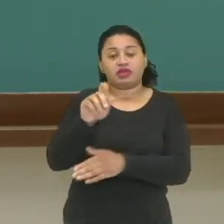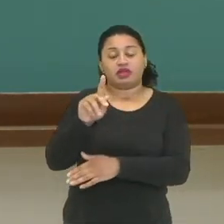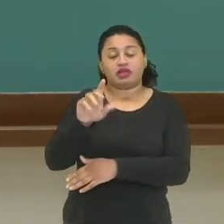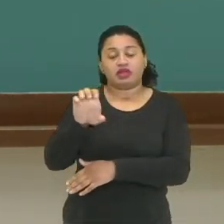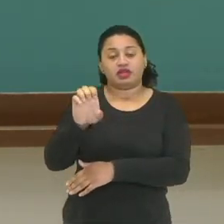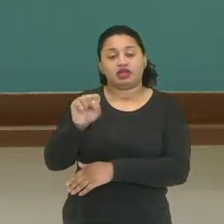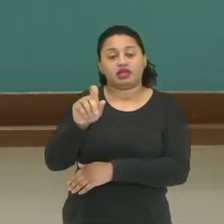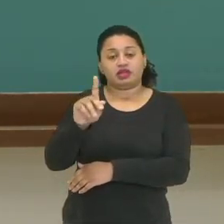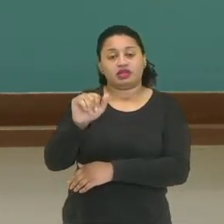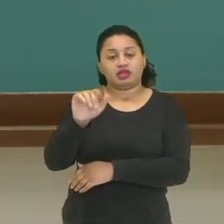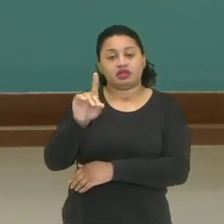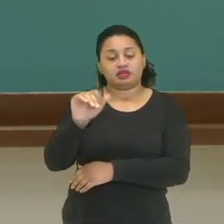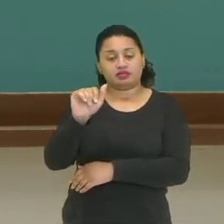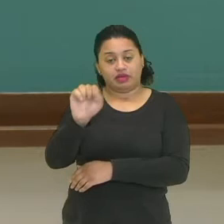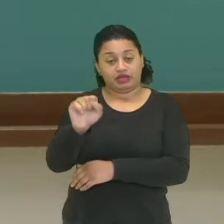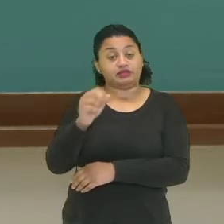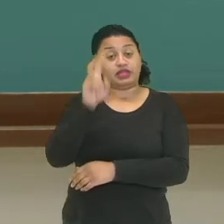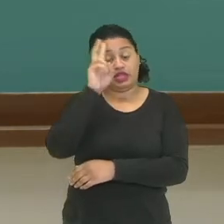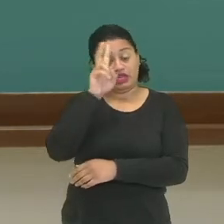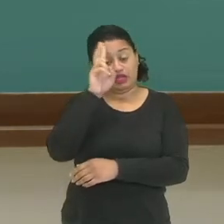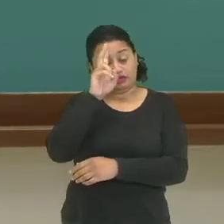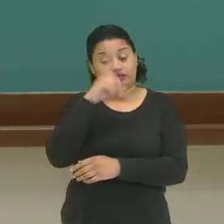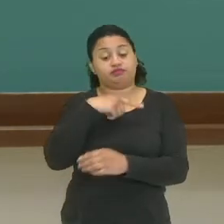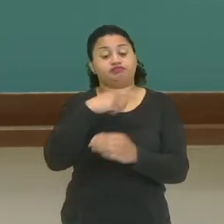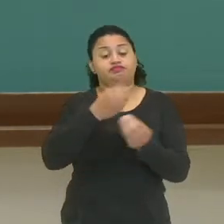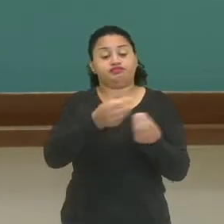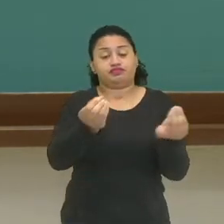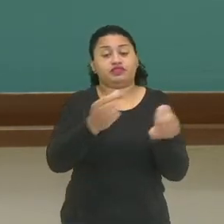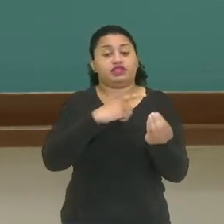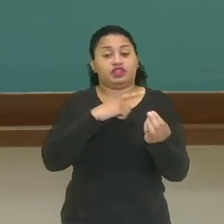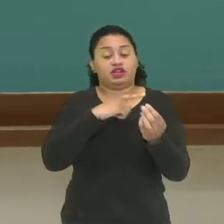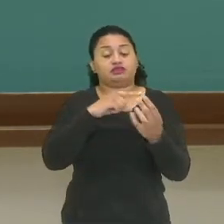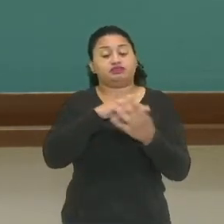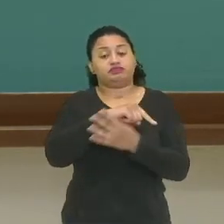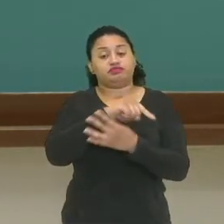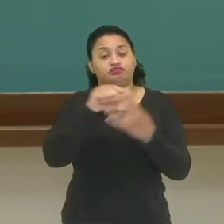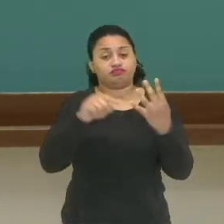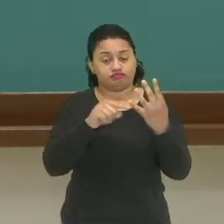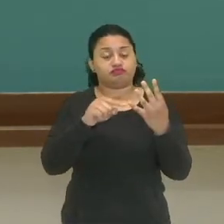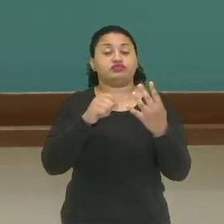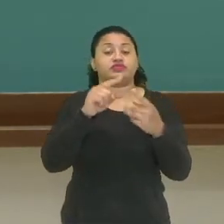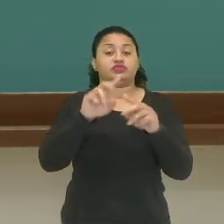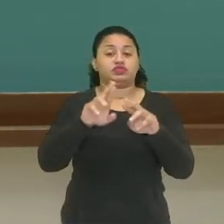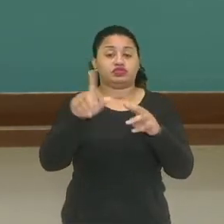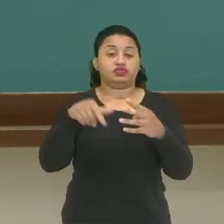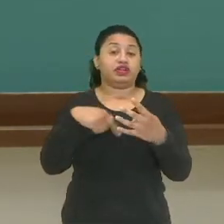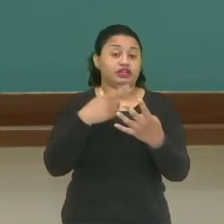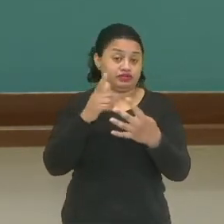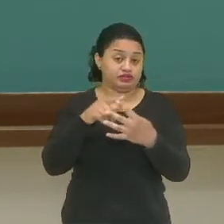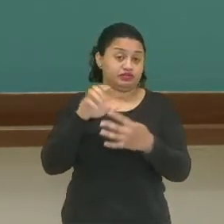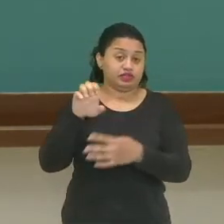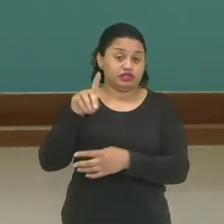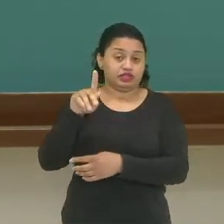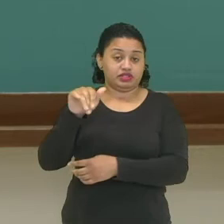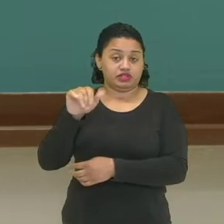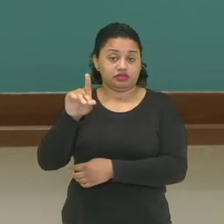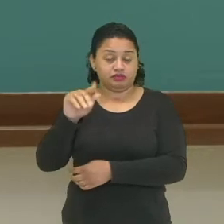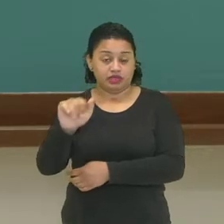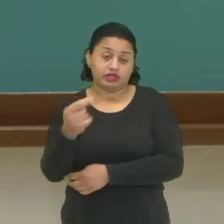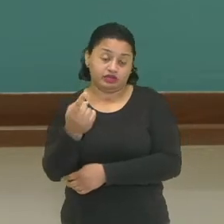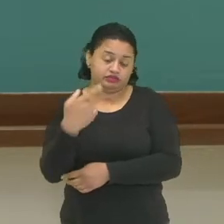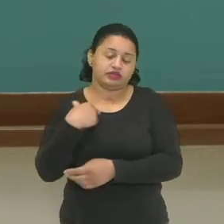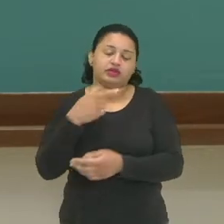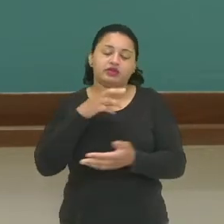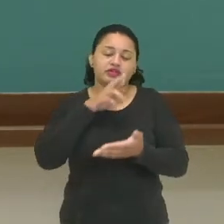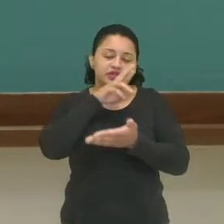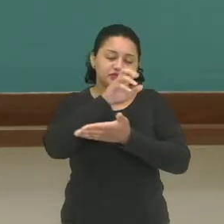que dentro do baralho nós temos várias naipes. A espada é uma delas. Então, transcreva no